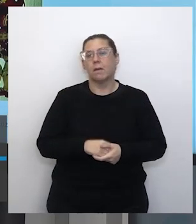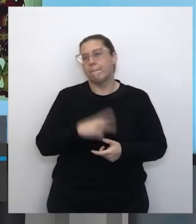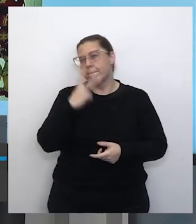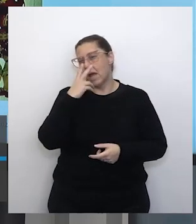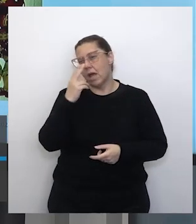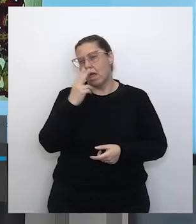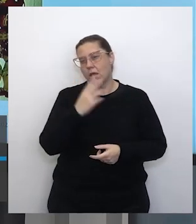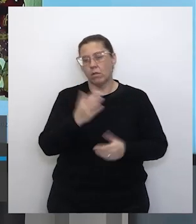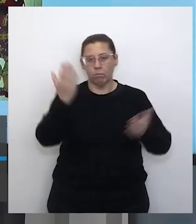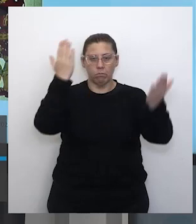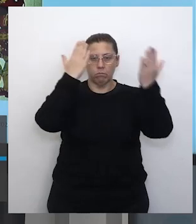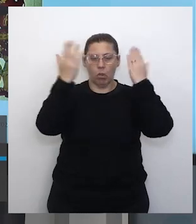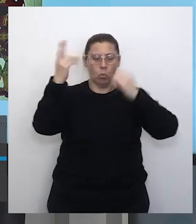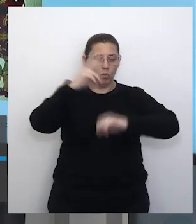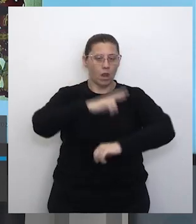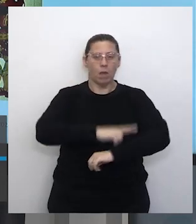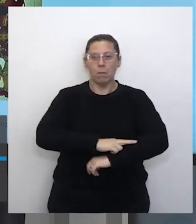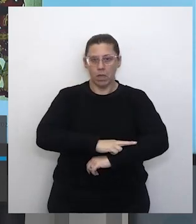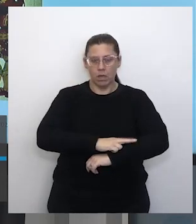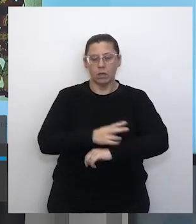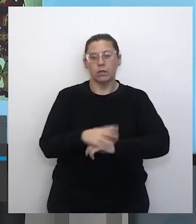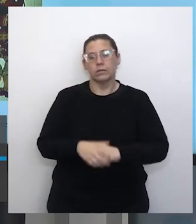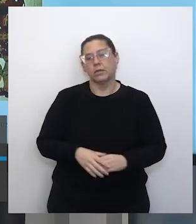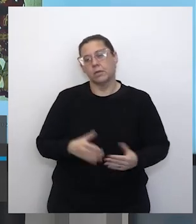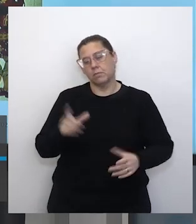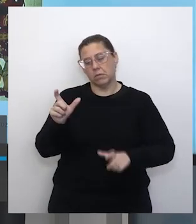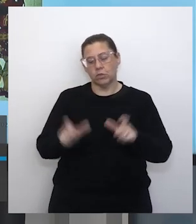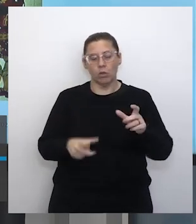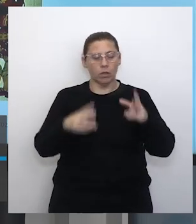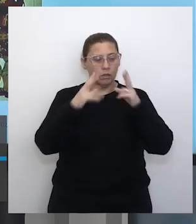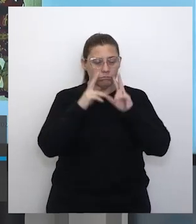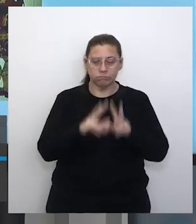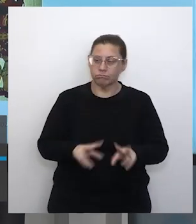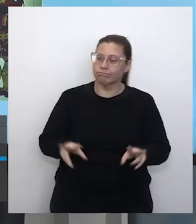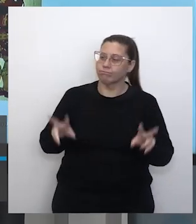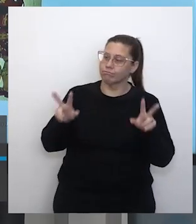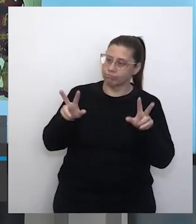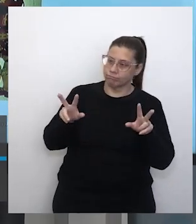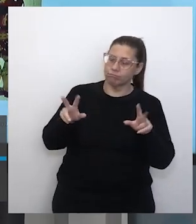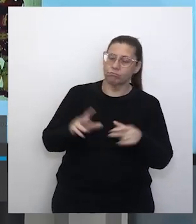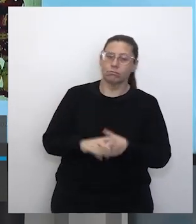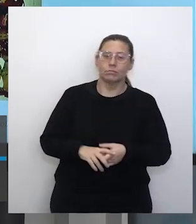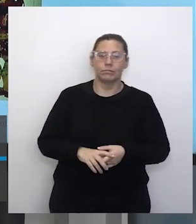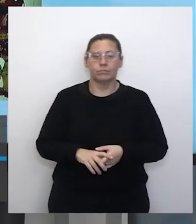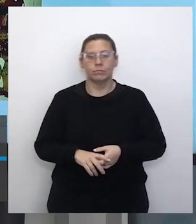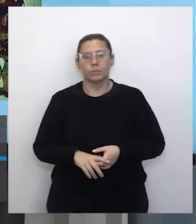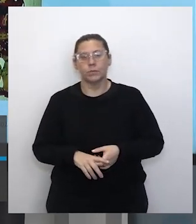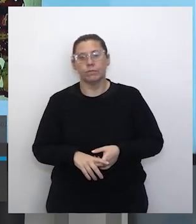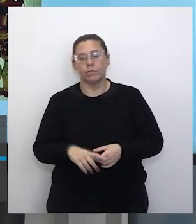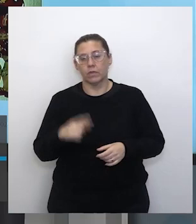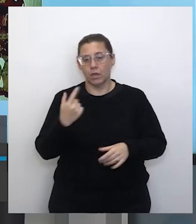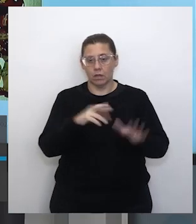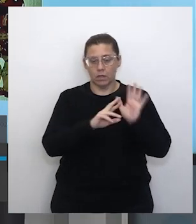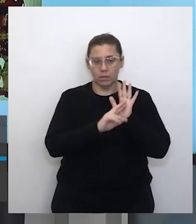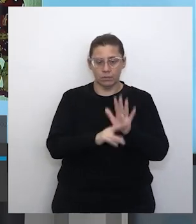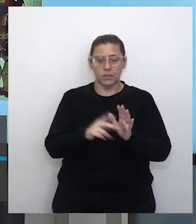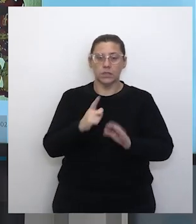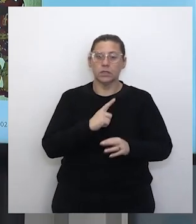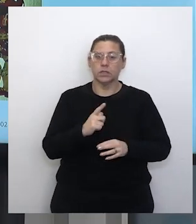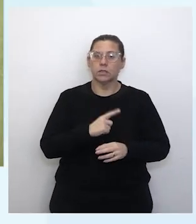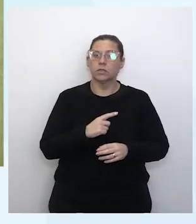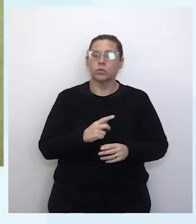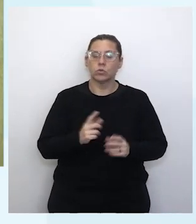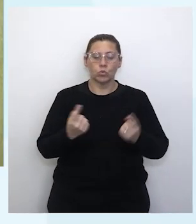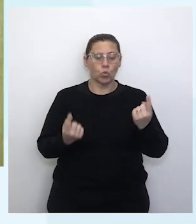terapia, uma espécie de terapia mental para quem estava assistindo, tá bom? E aí, gente, nós vemos nessa representação aí, ó, nós vemos